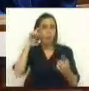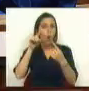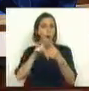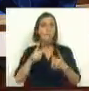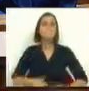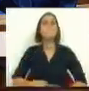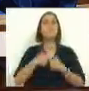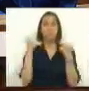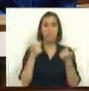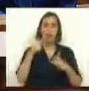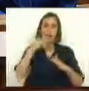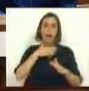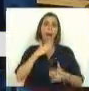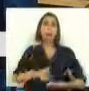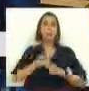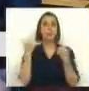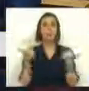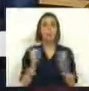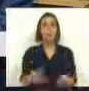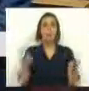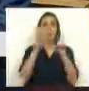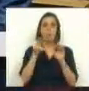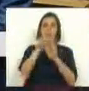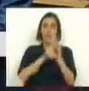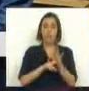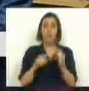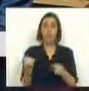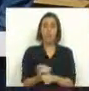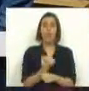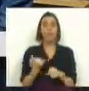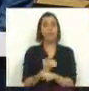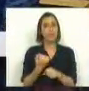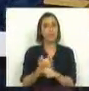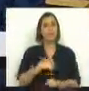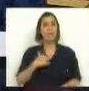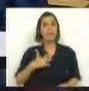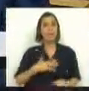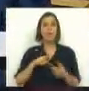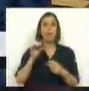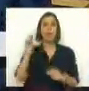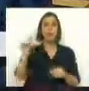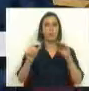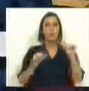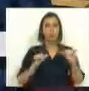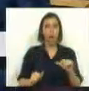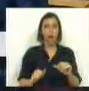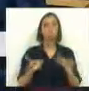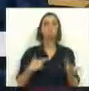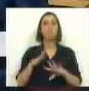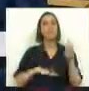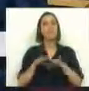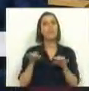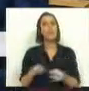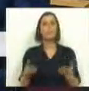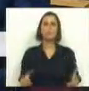objetivo de melhorar e aperfeiçoar o novo regime da atividade empresarial local. Fazemo-o